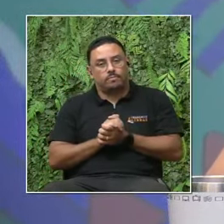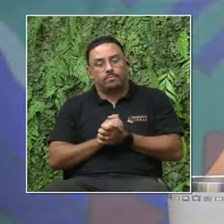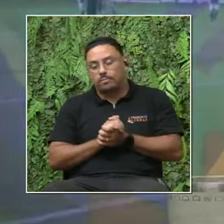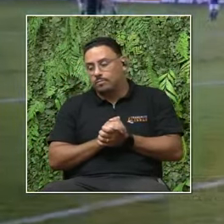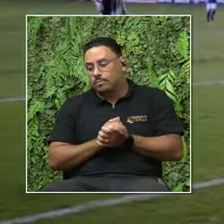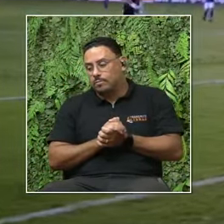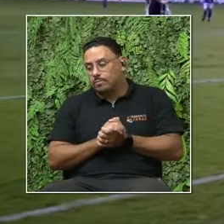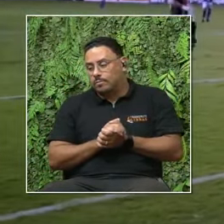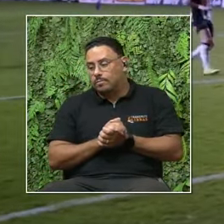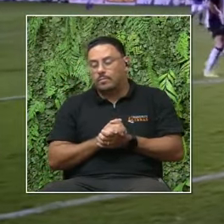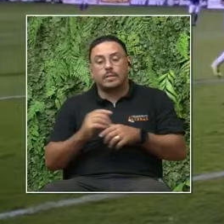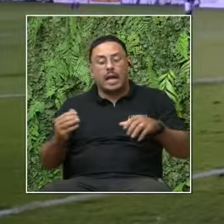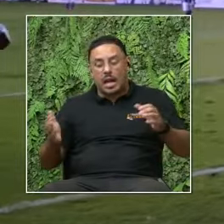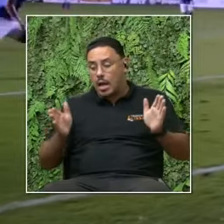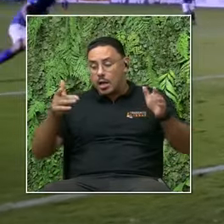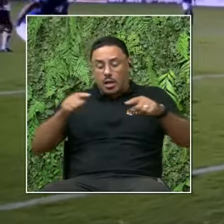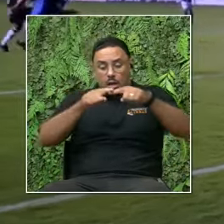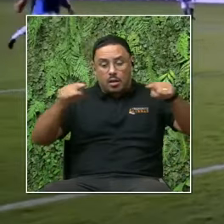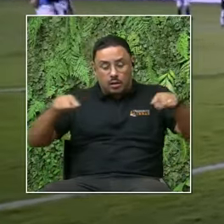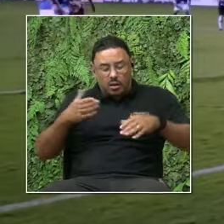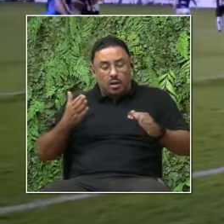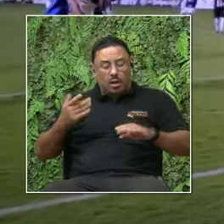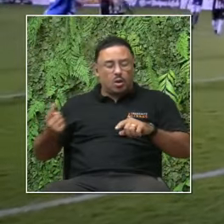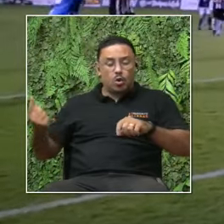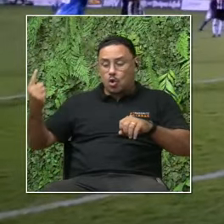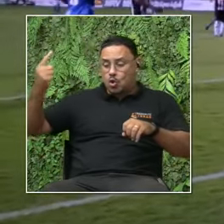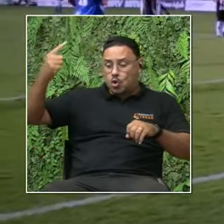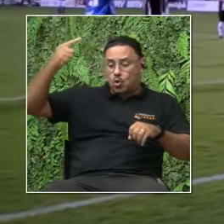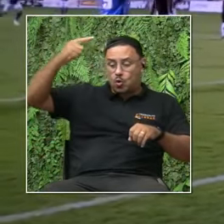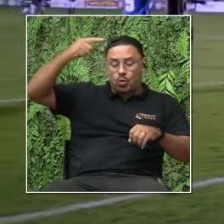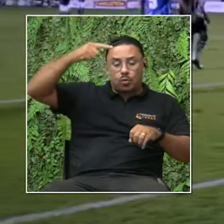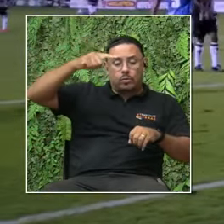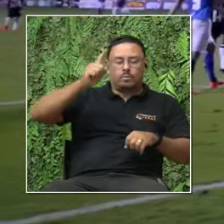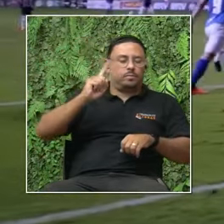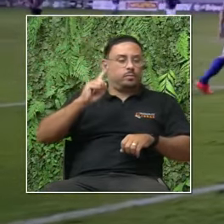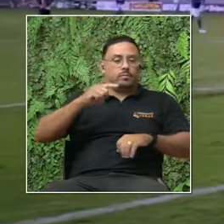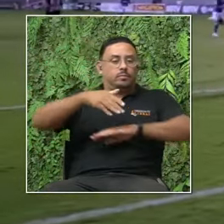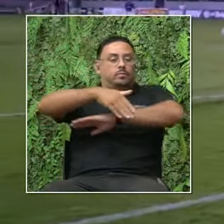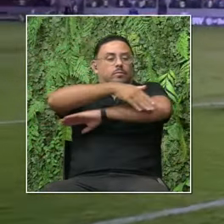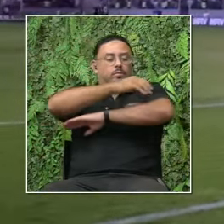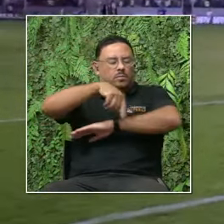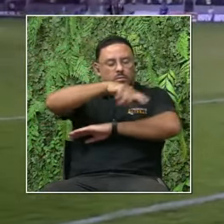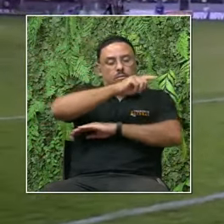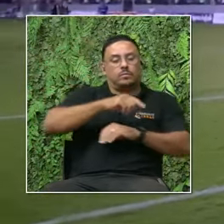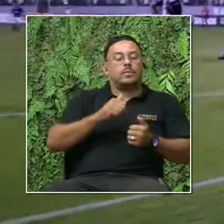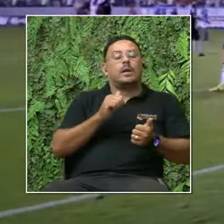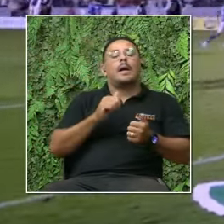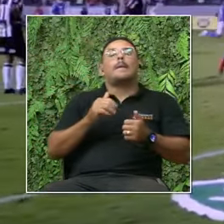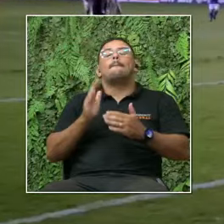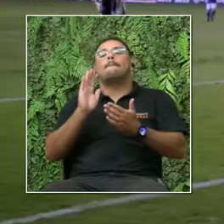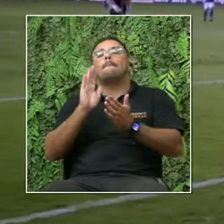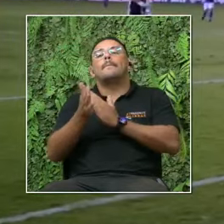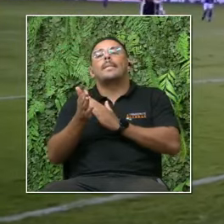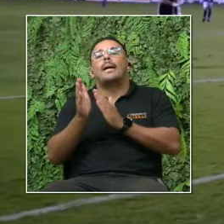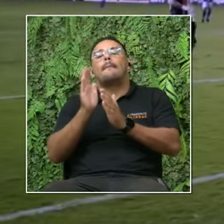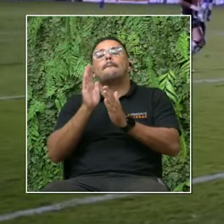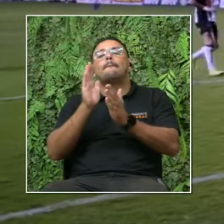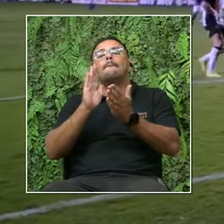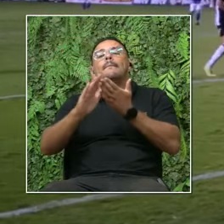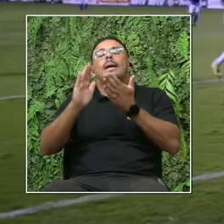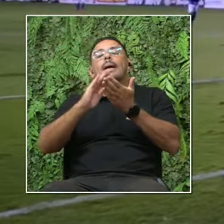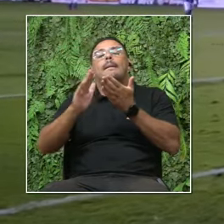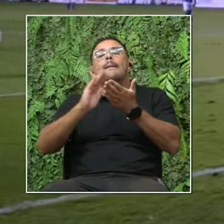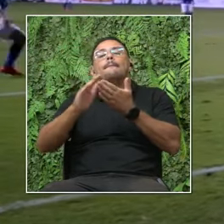Guilherme na grande área passou cruzou a bola bateu na mão do Leonardo Silva hein a bola bateu na mão do Leonardo